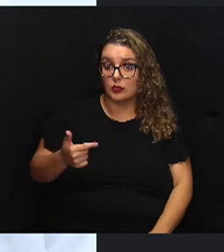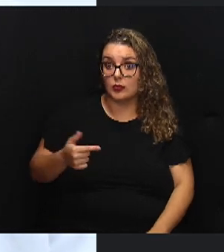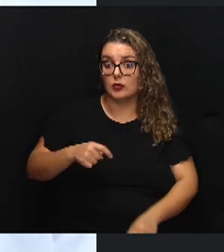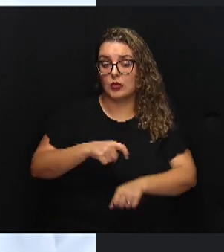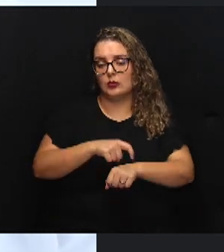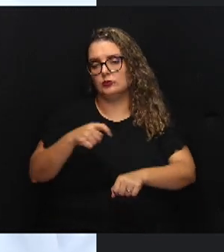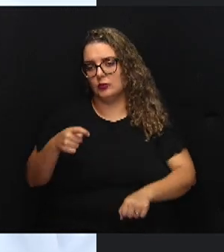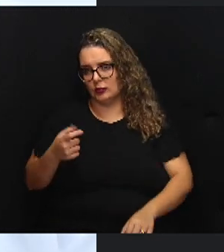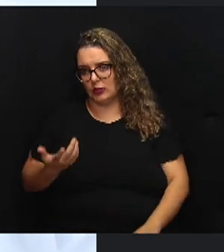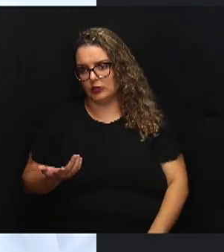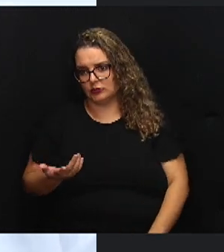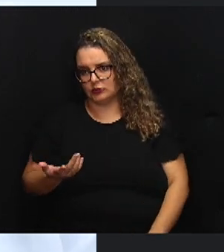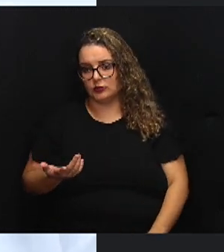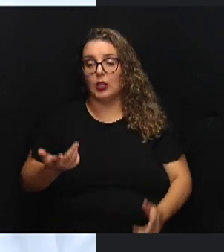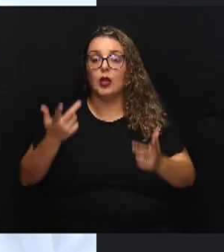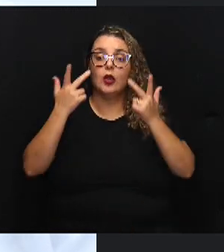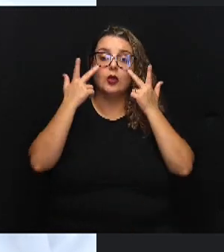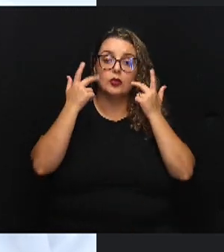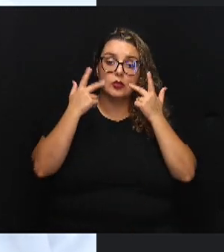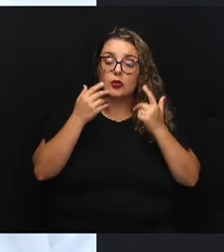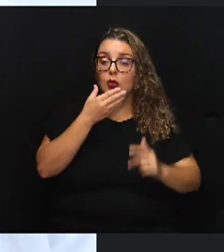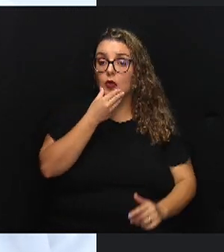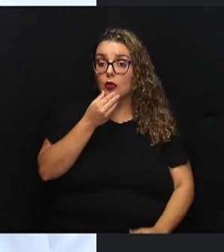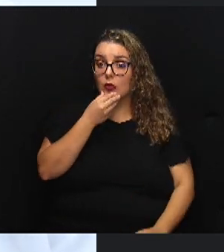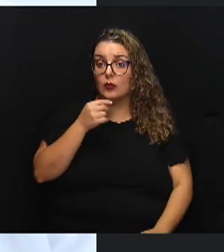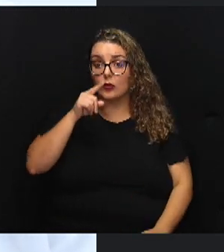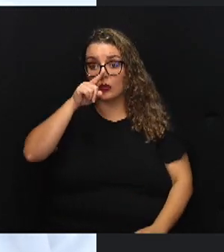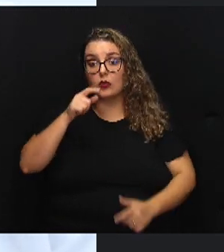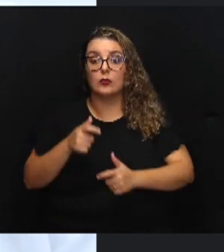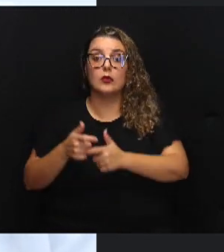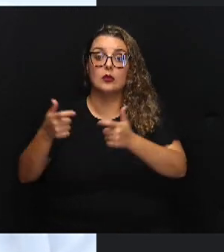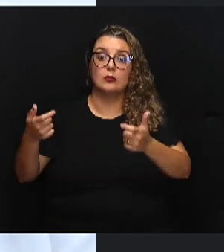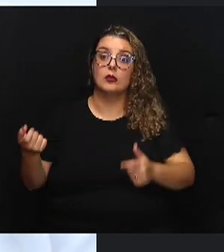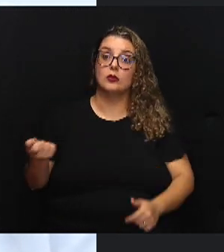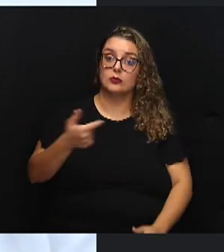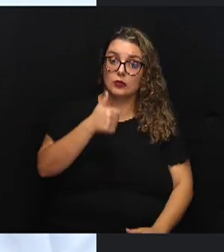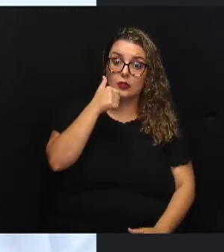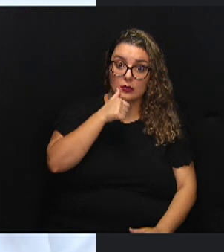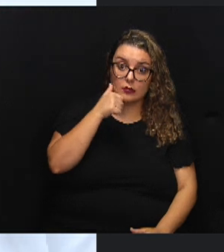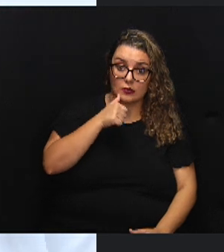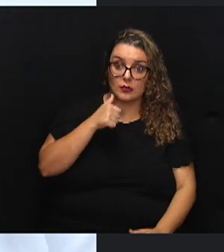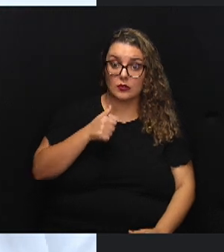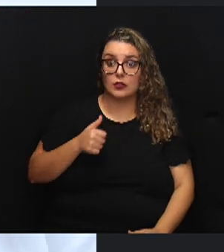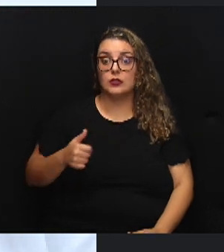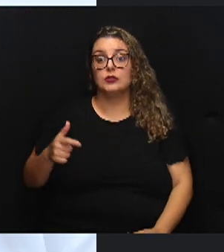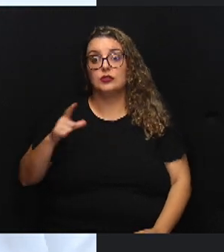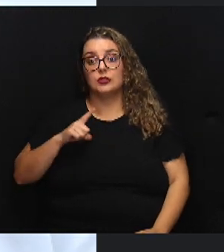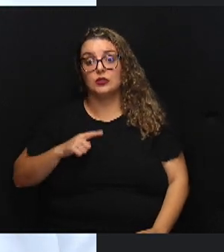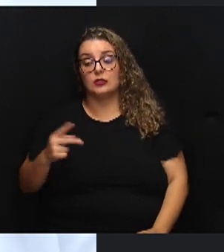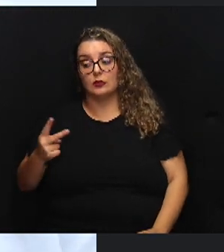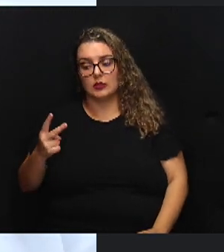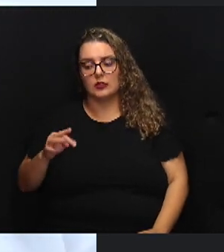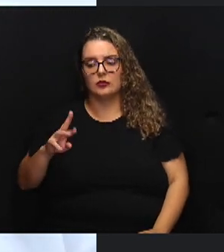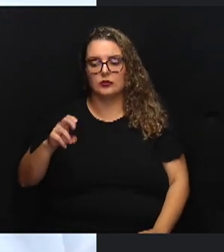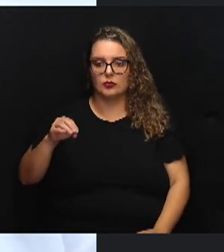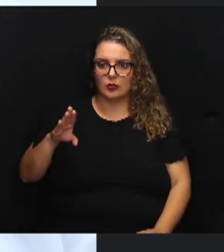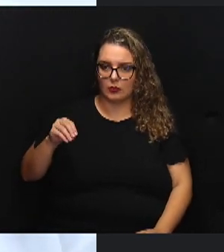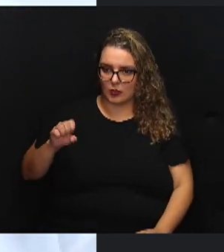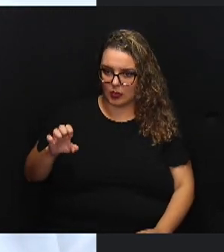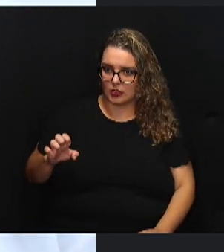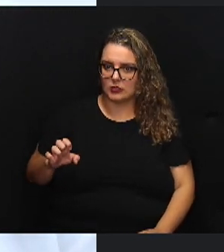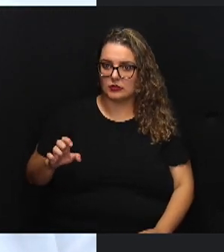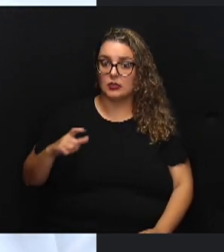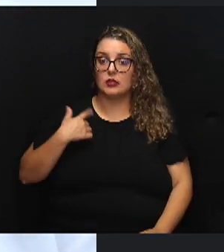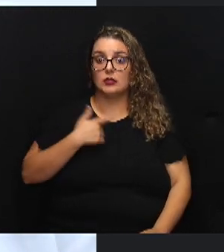episódio. Normalmente, os homens têm um risco maior do que as mulheres de repetirem um episódio de trombose, e a gente